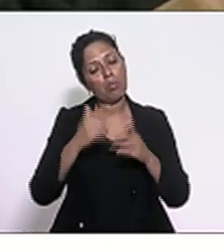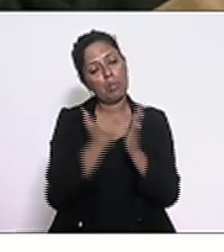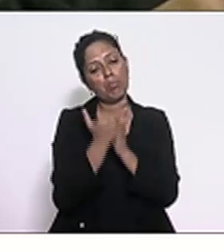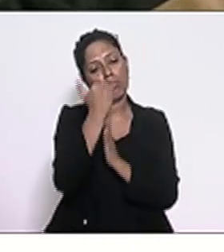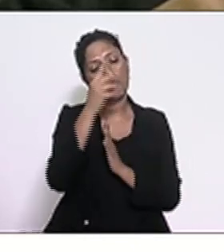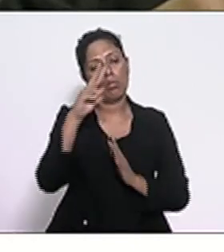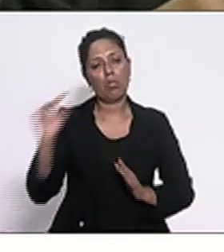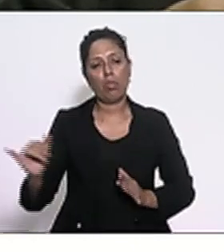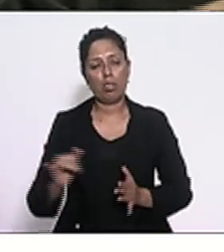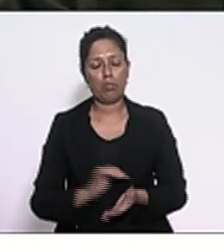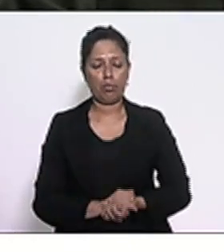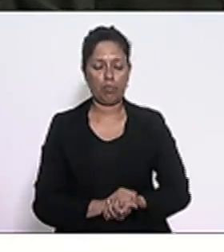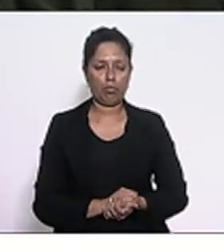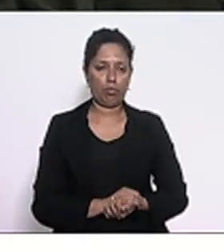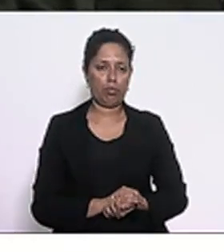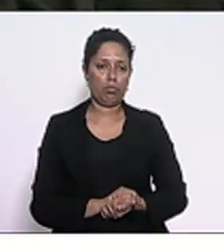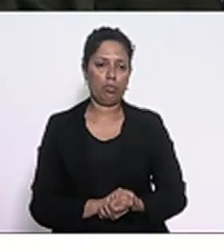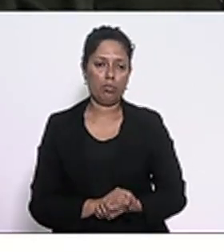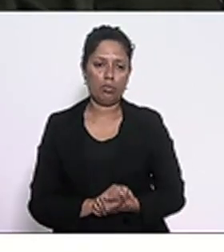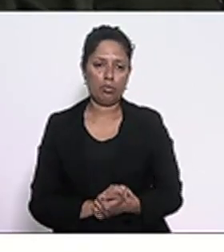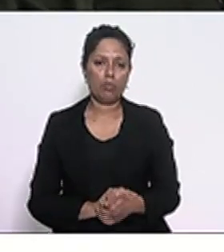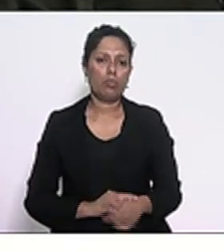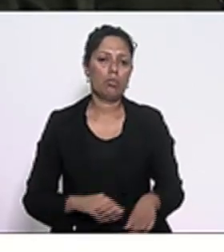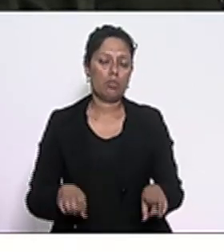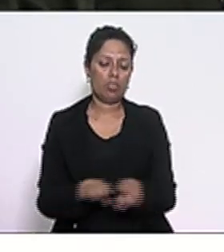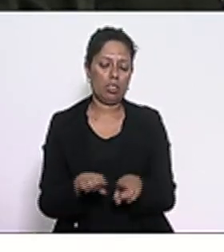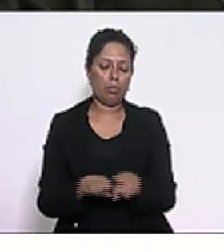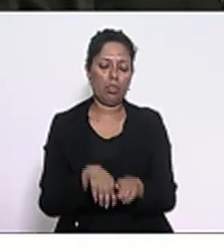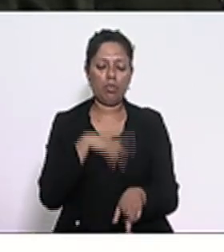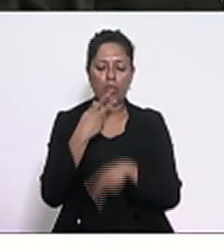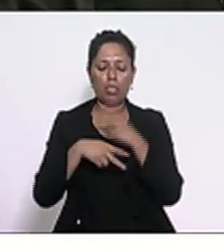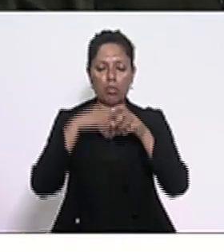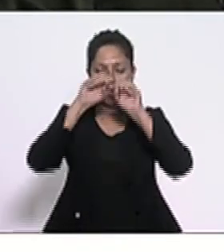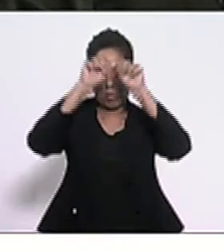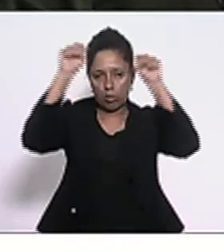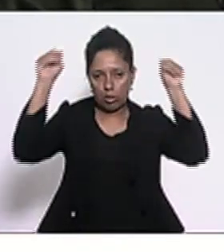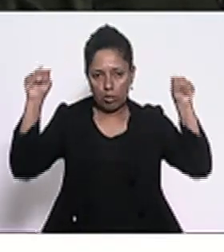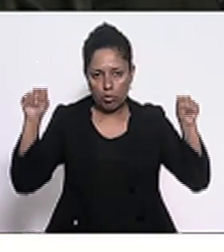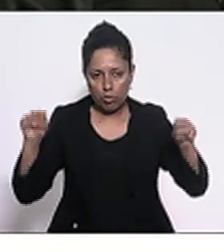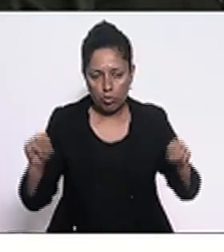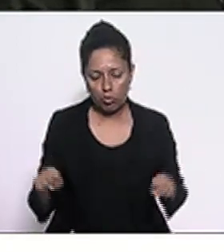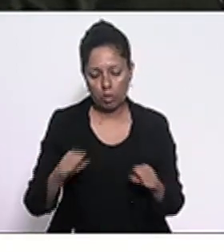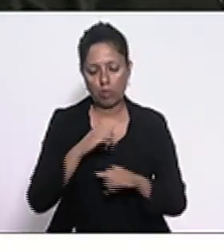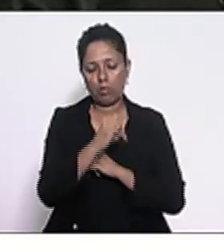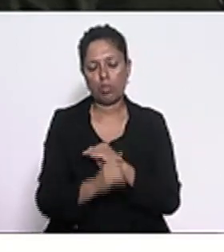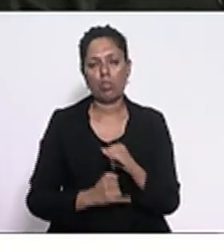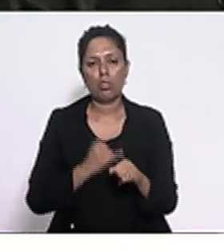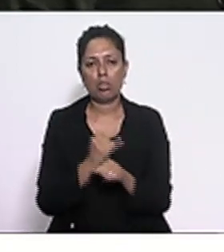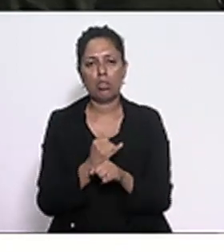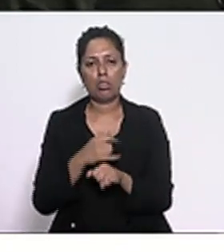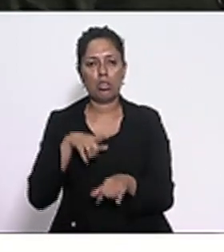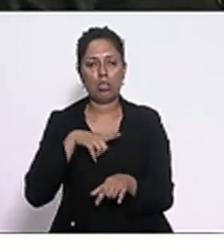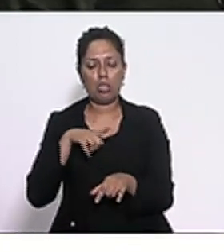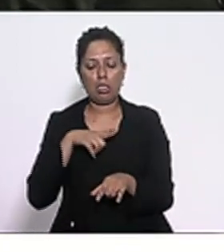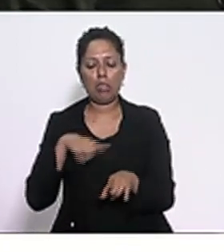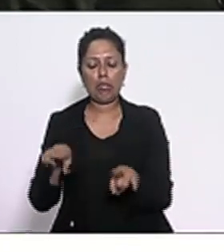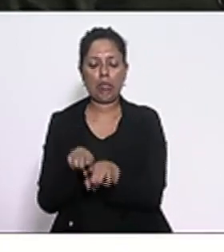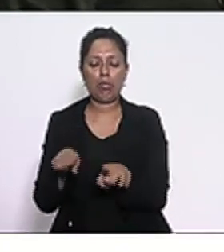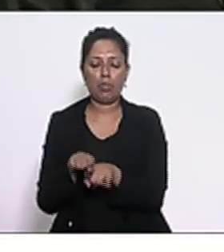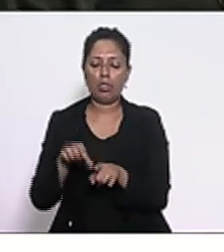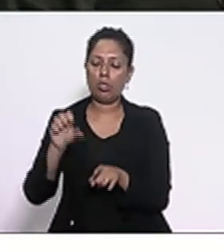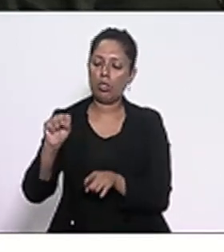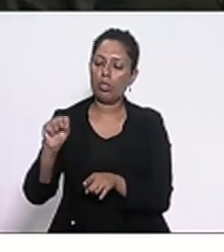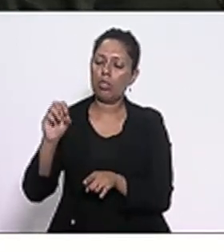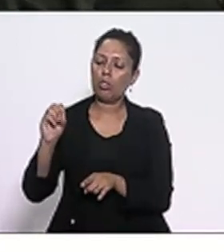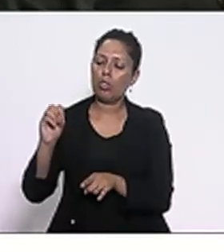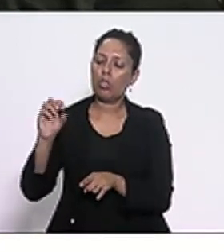Ainda, utilizando os sistemas com virtualização, temos as soluções com software livre, que